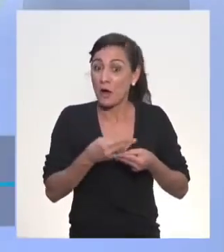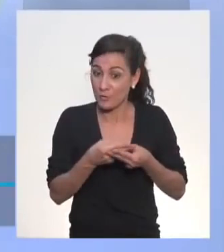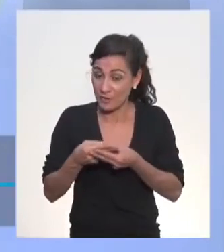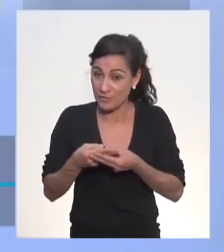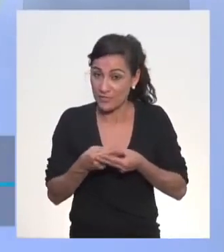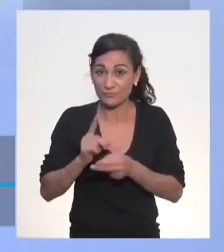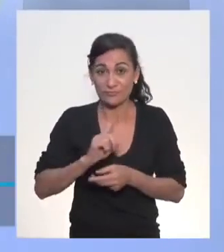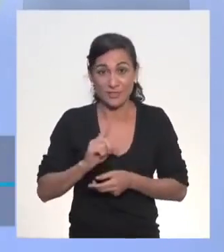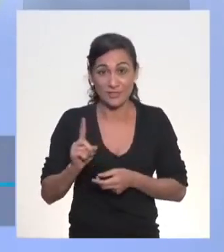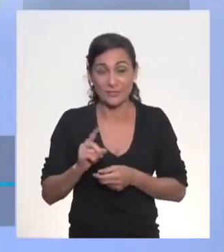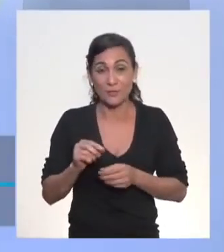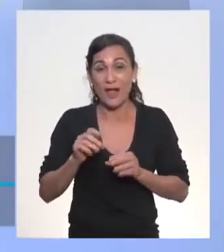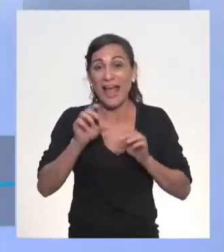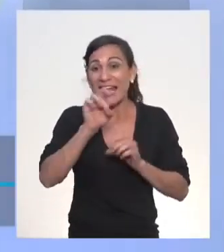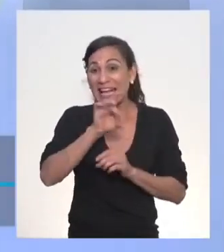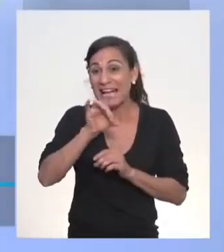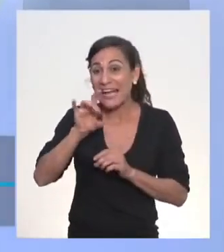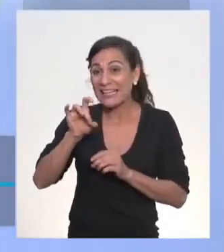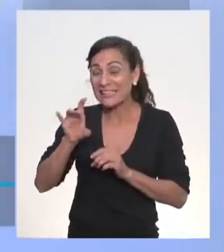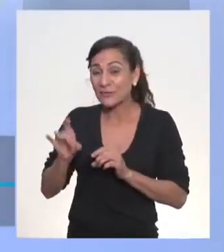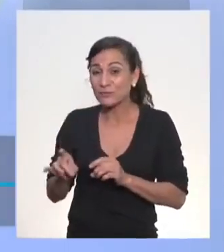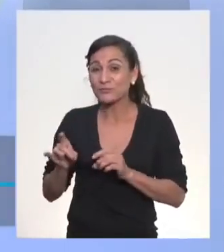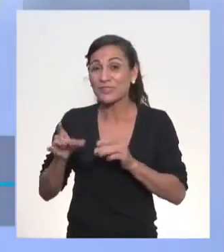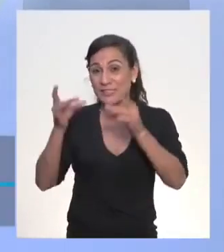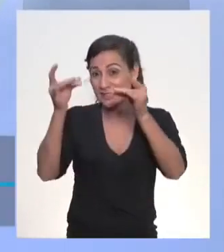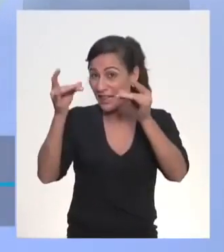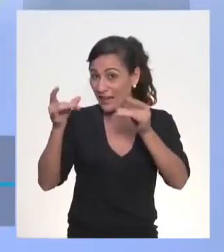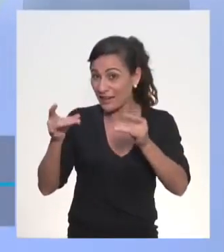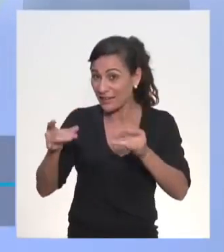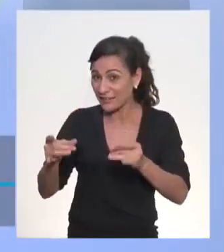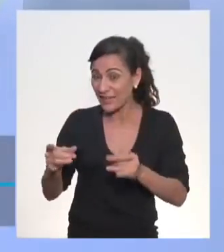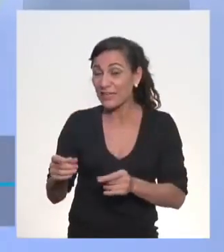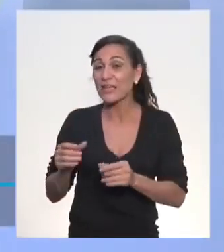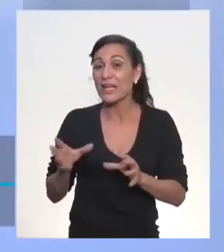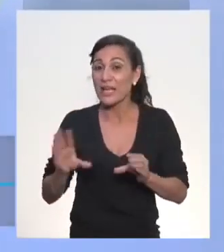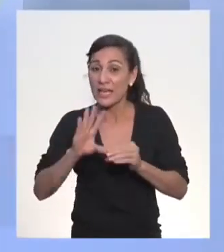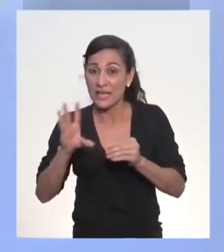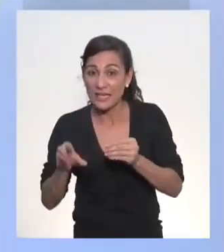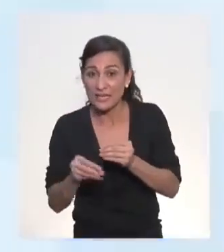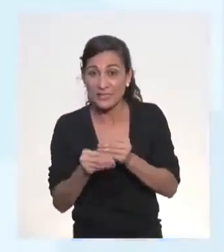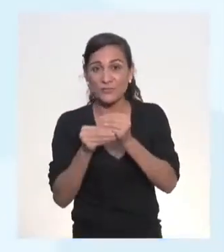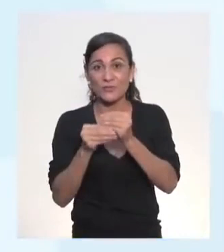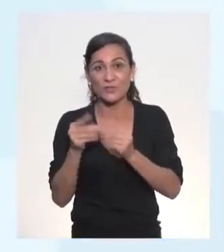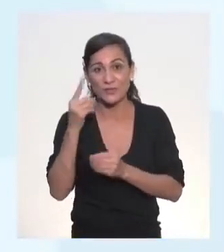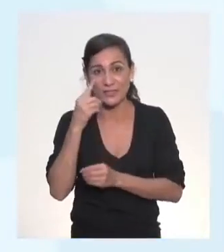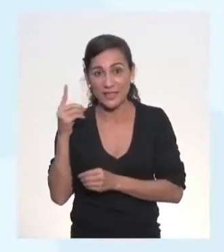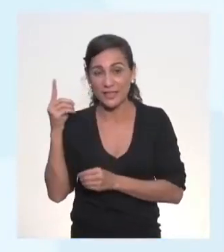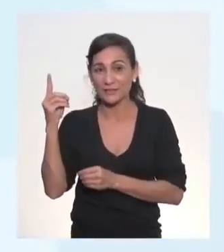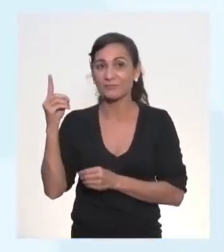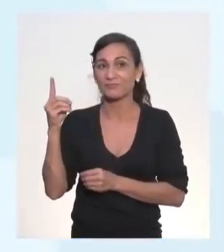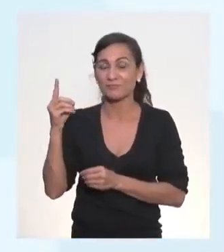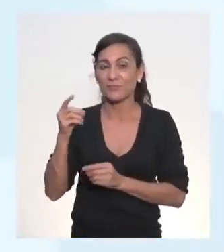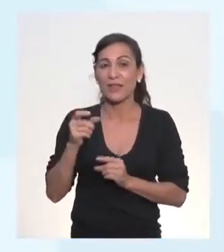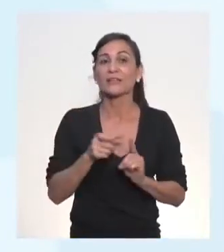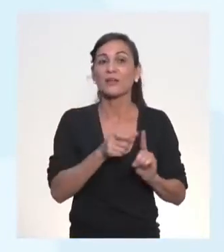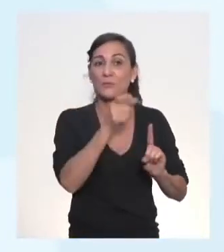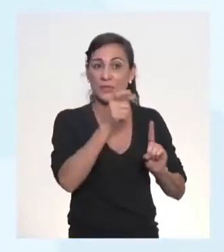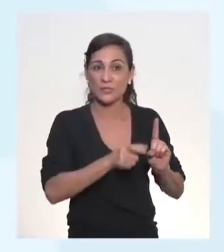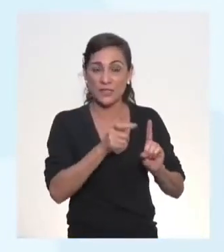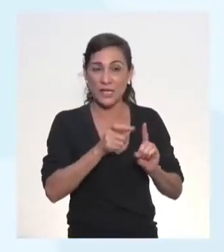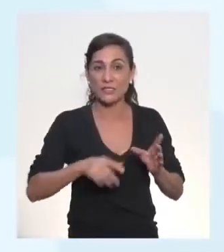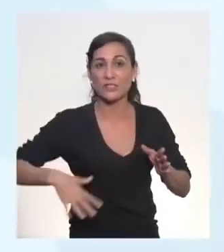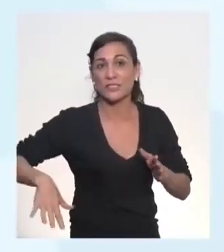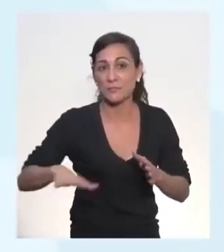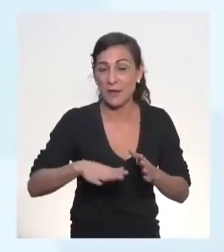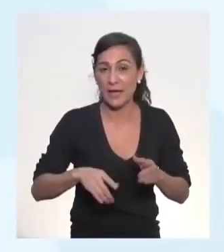isso. Nossa, cada um desses elementos que nós falamos aqui agora, resumindo na tela, olha só, personagem,